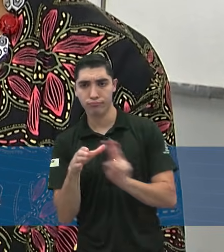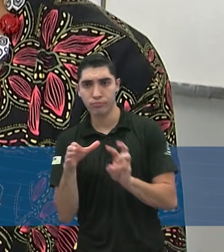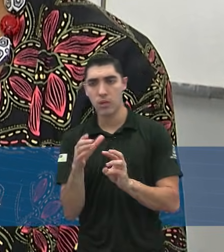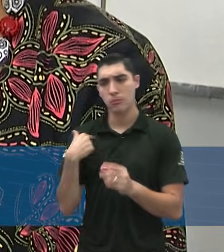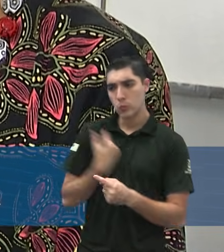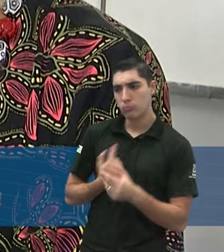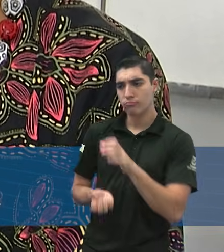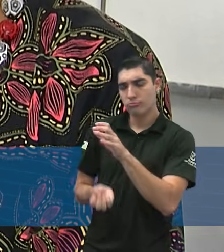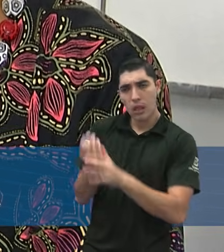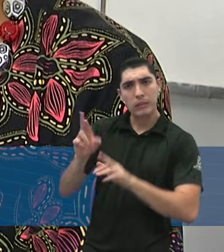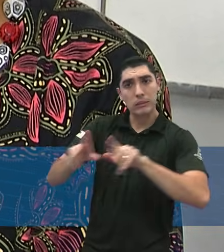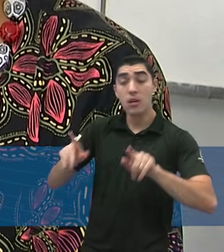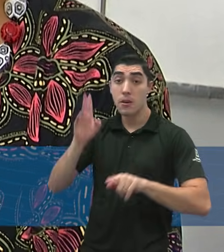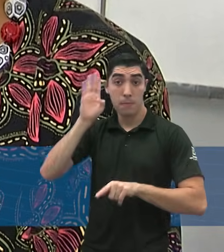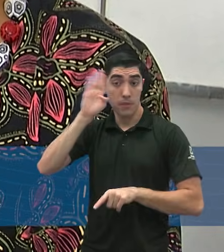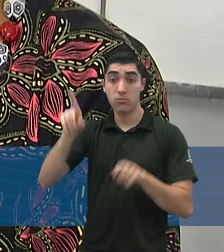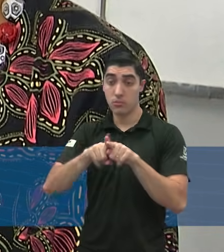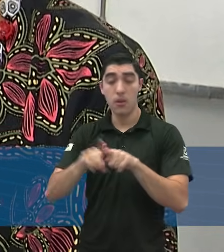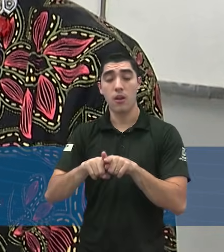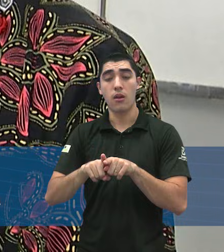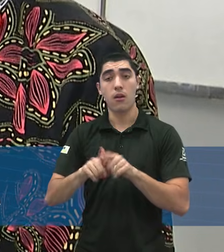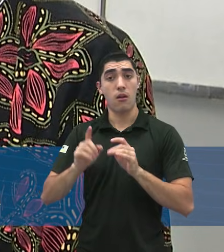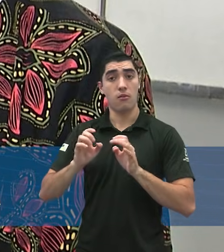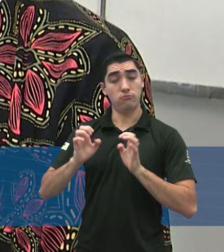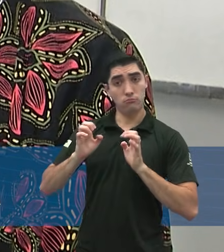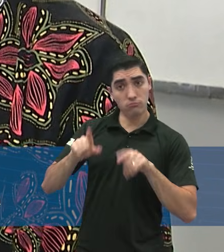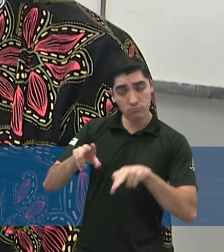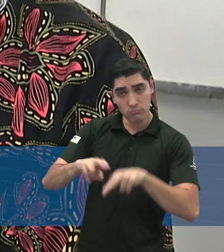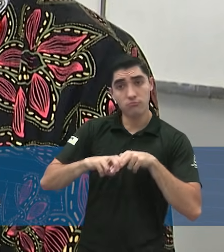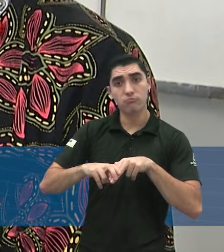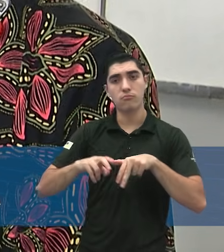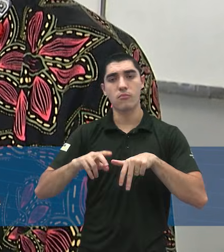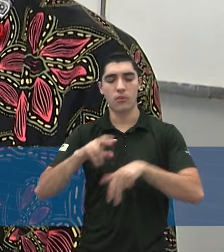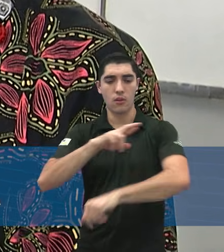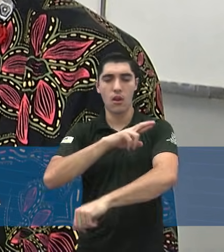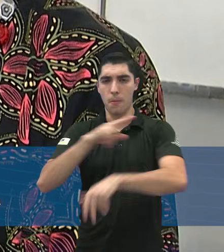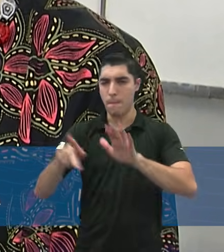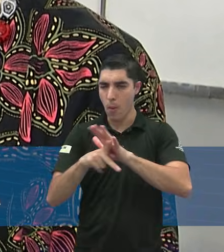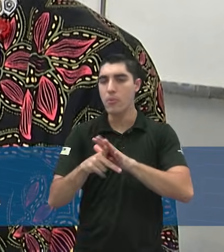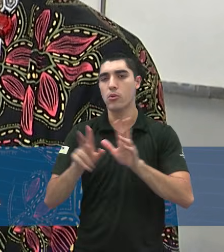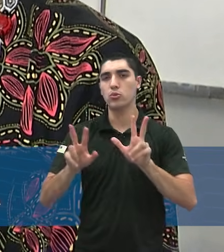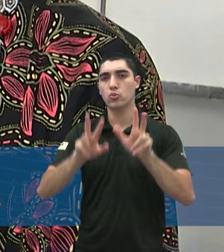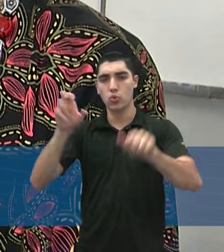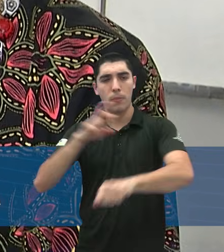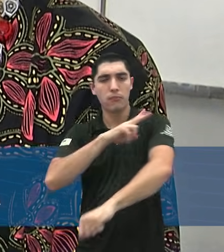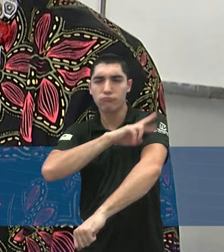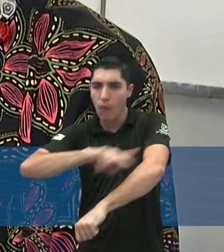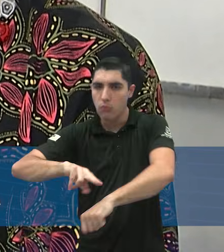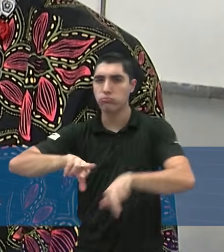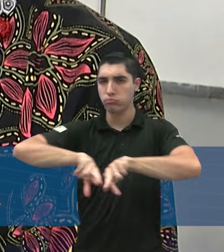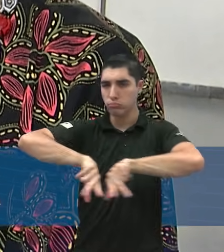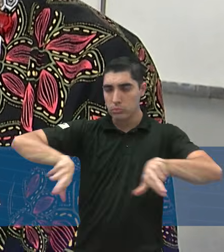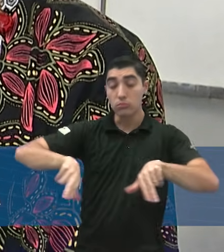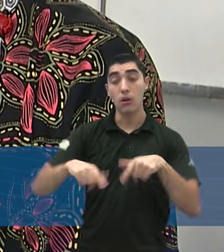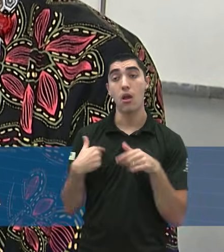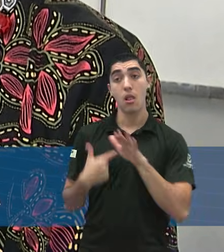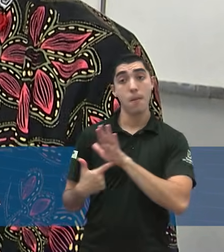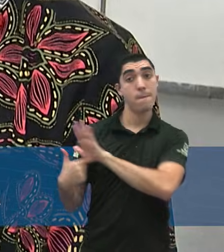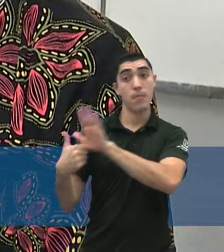segmentos, entre eles a questão étnico-racial, o Comitê Carolina Maria de Jesus,